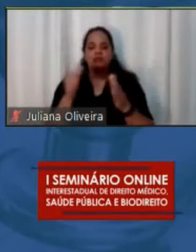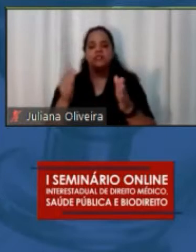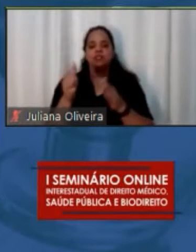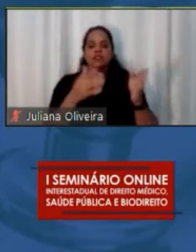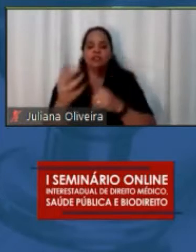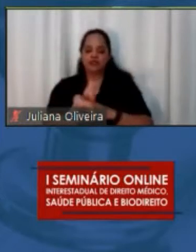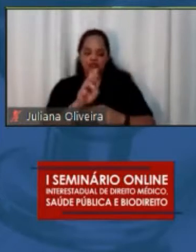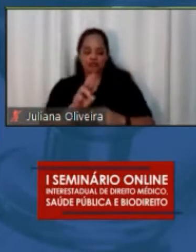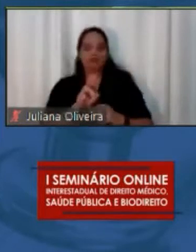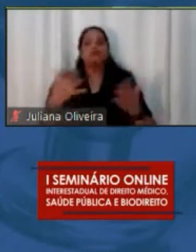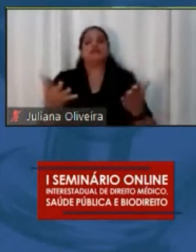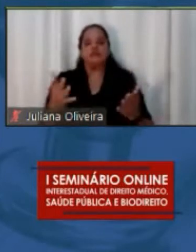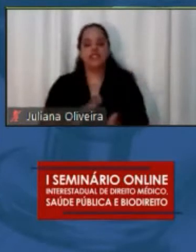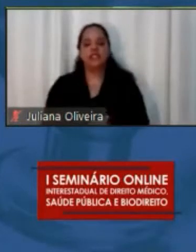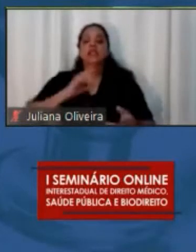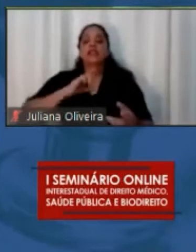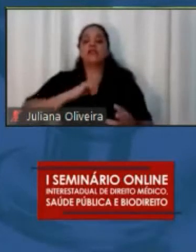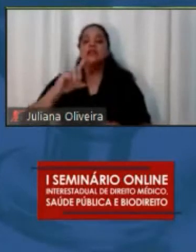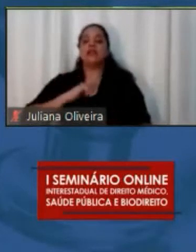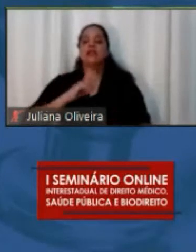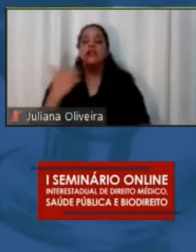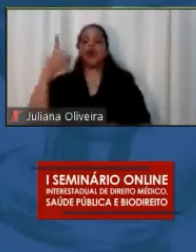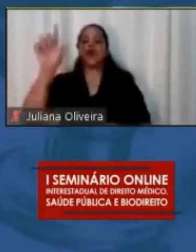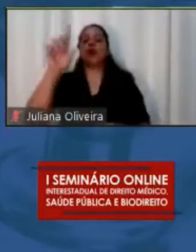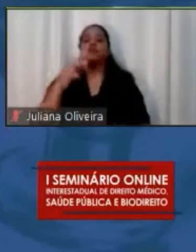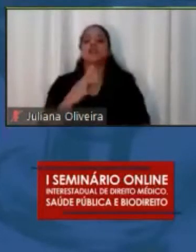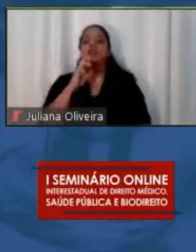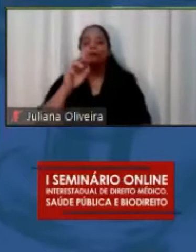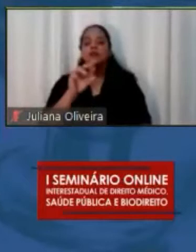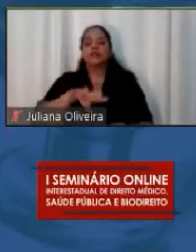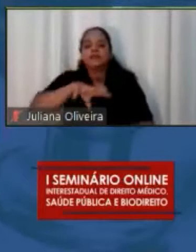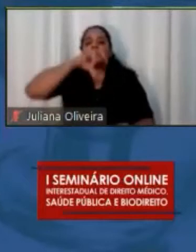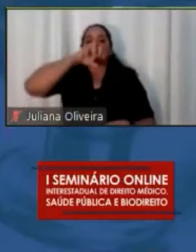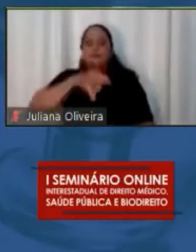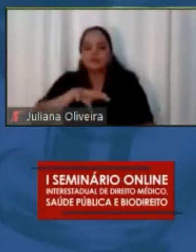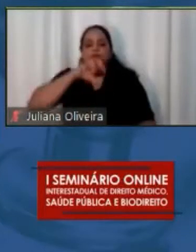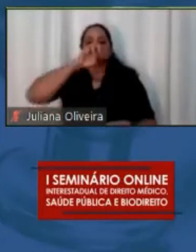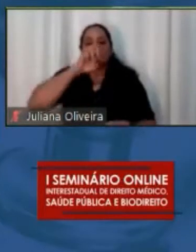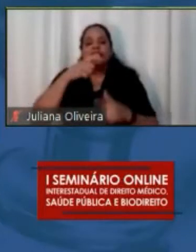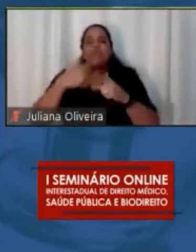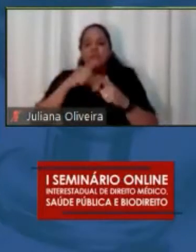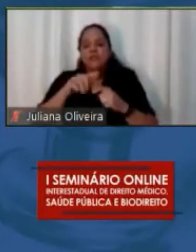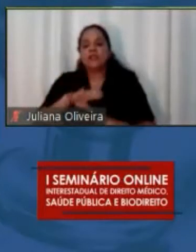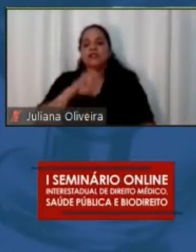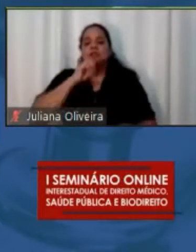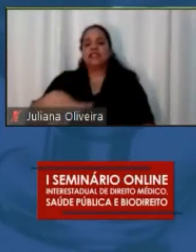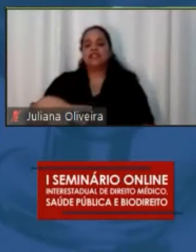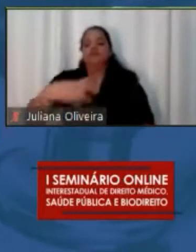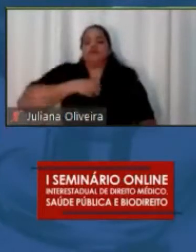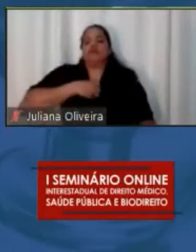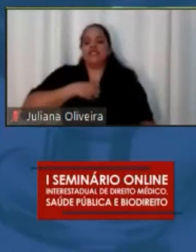Existe também uma resposta inflamatória sistêmica, porque você está dando um produto que não é do próprio organismo. E